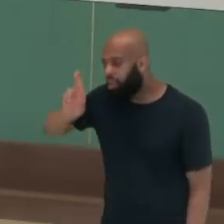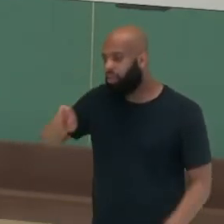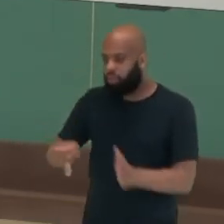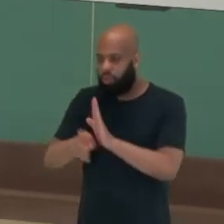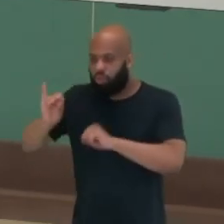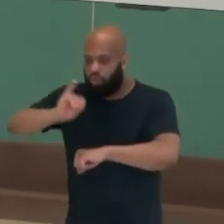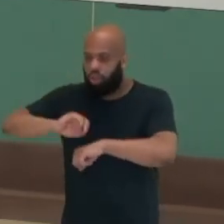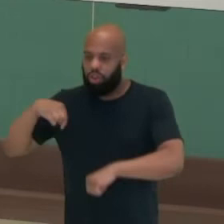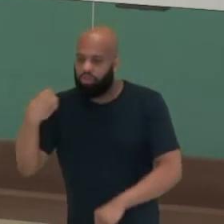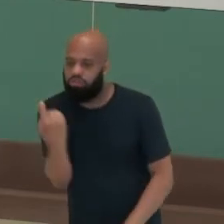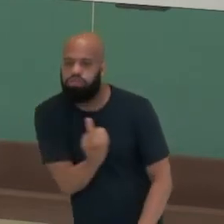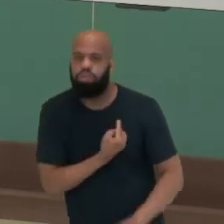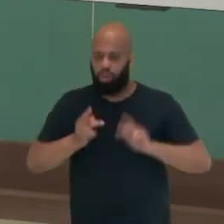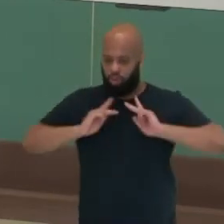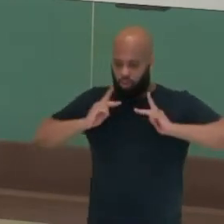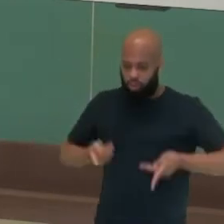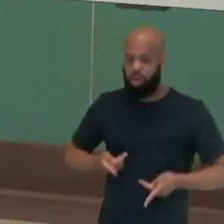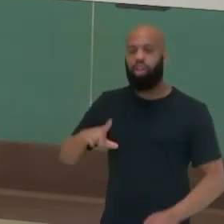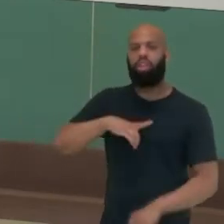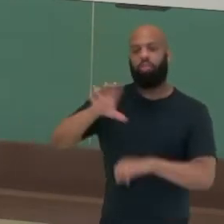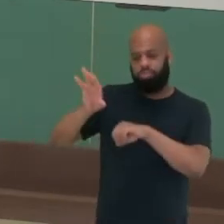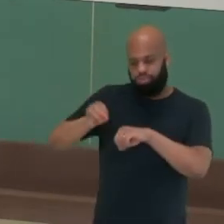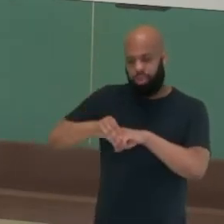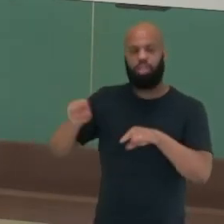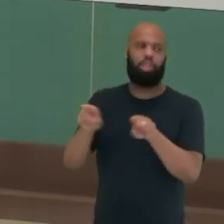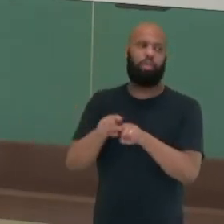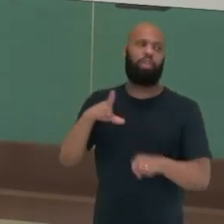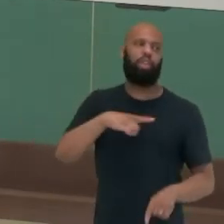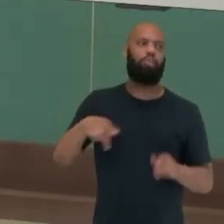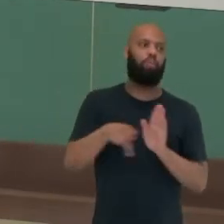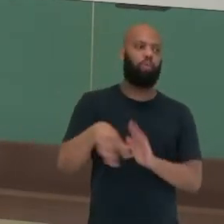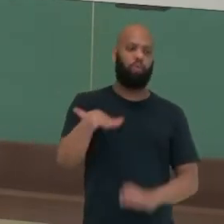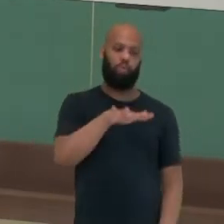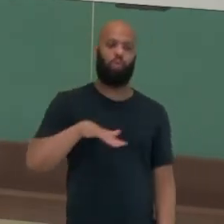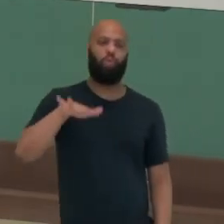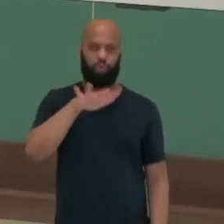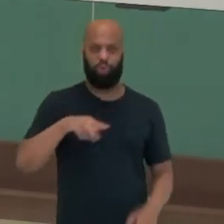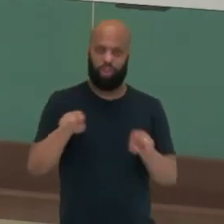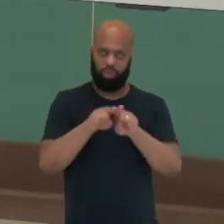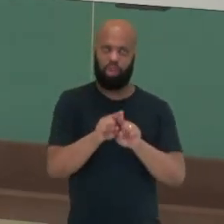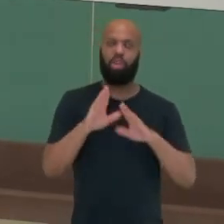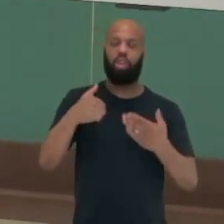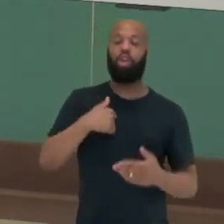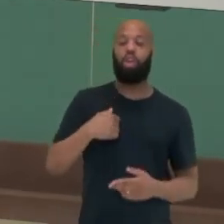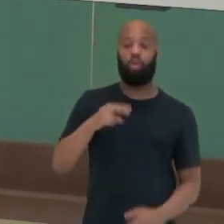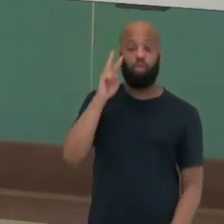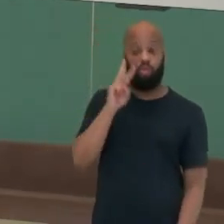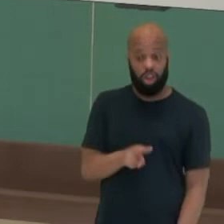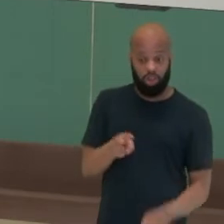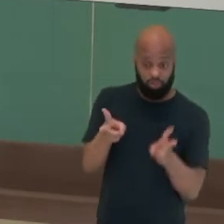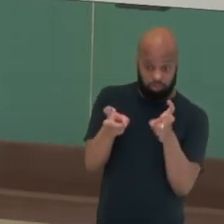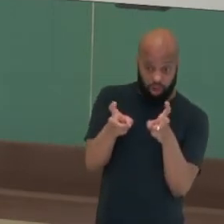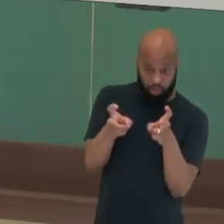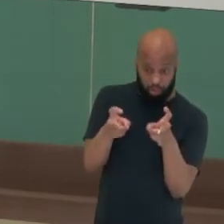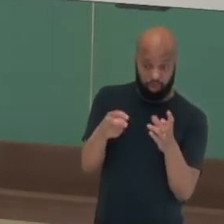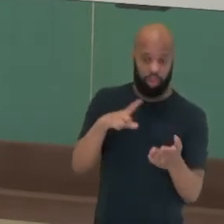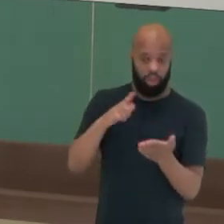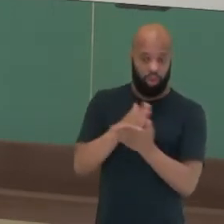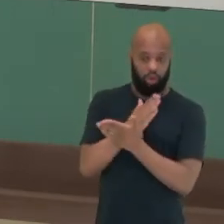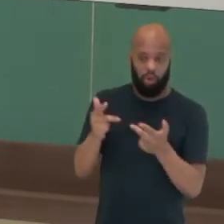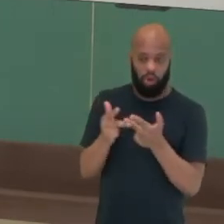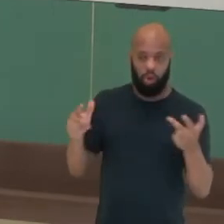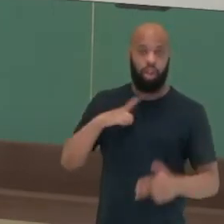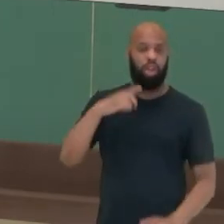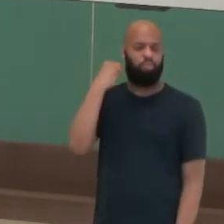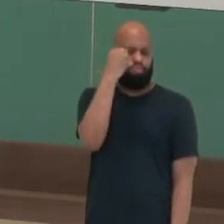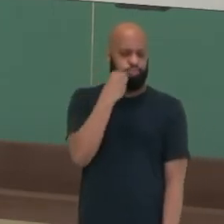nós, sujeitos de conhecimento, temos do mundo, certo? Então, eu observo algo, as